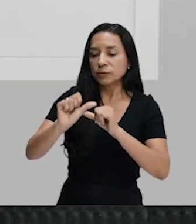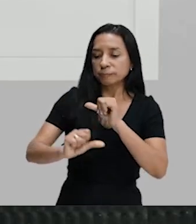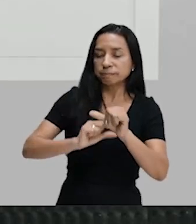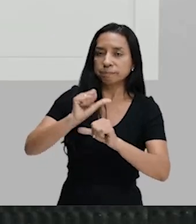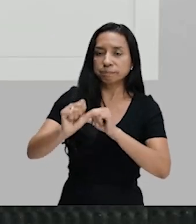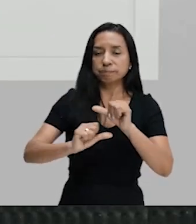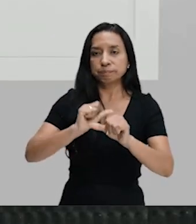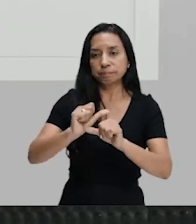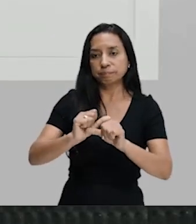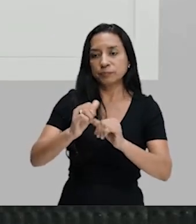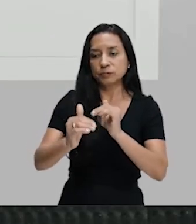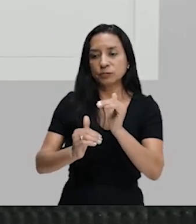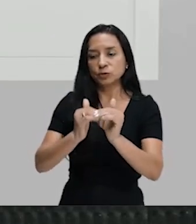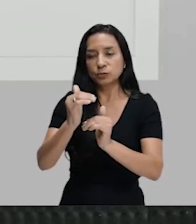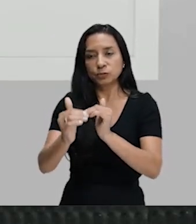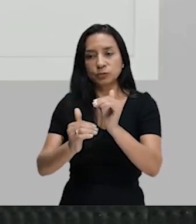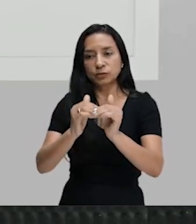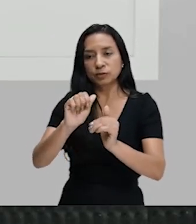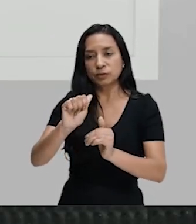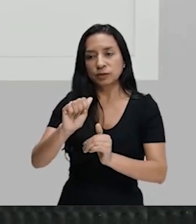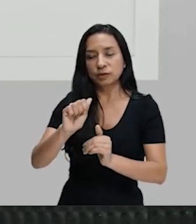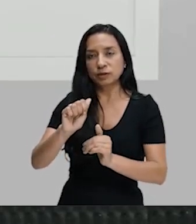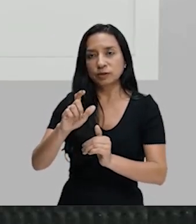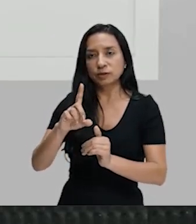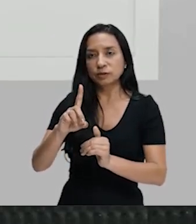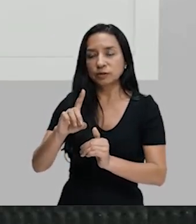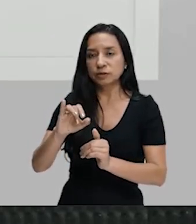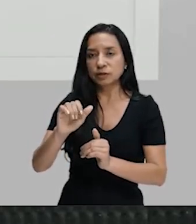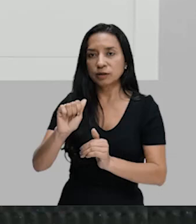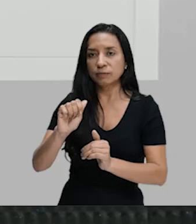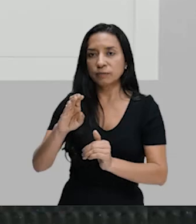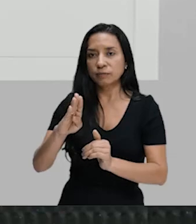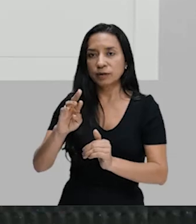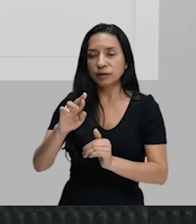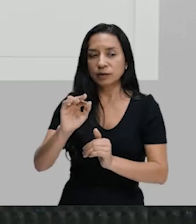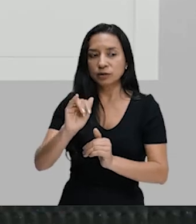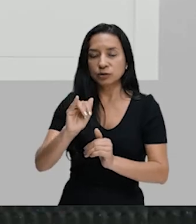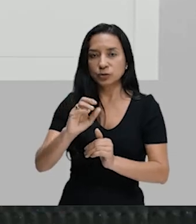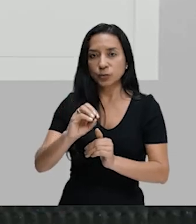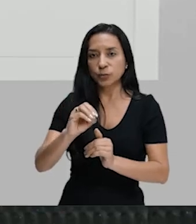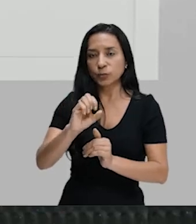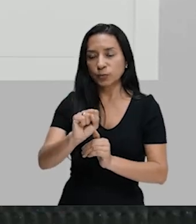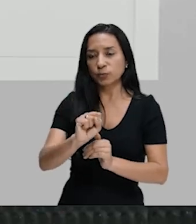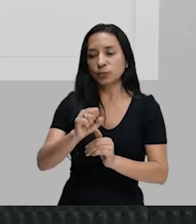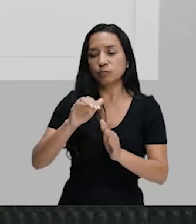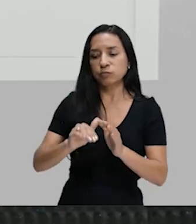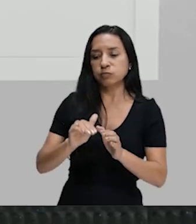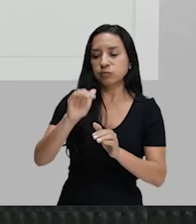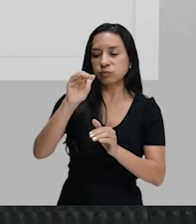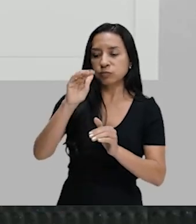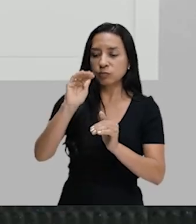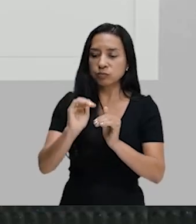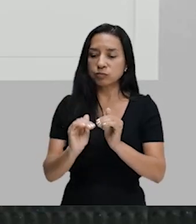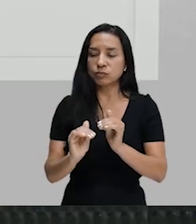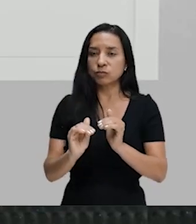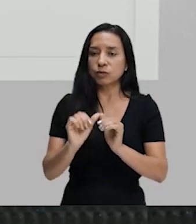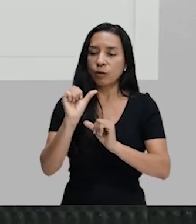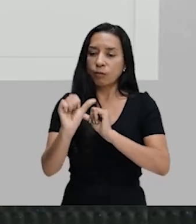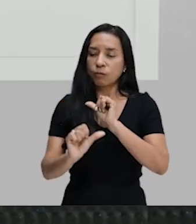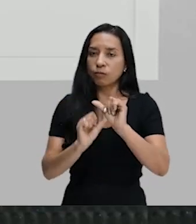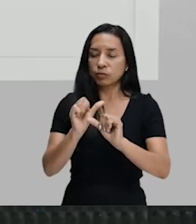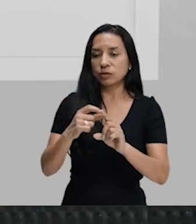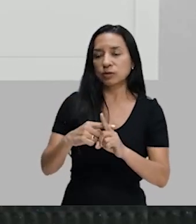são processos adiabáticos, ok? De compressão e de expansão do gás, justamente para mudar a sua